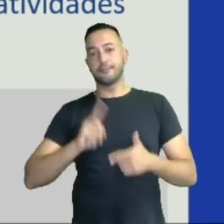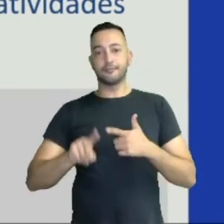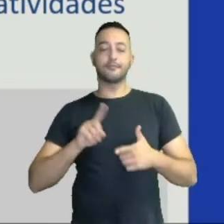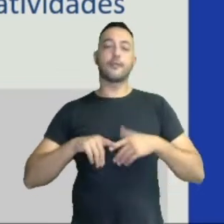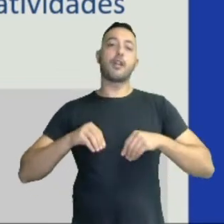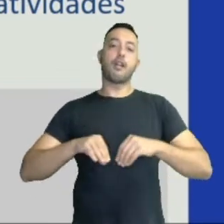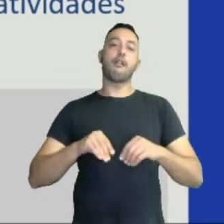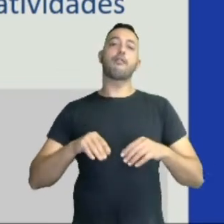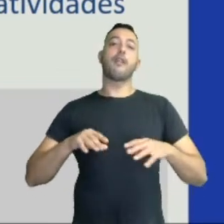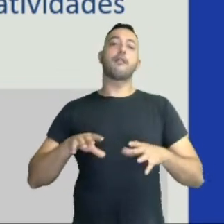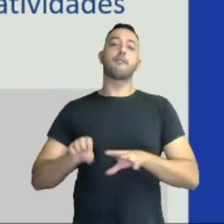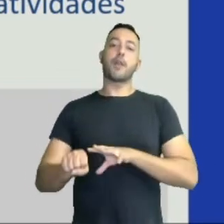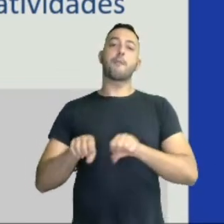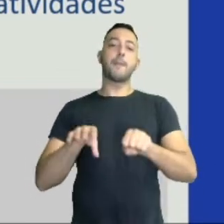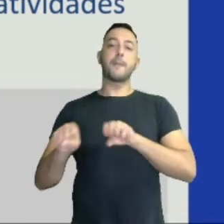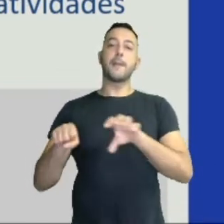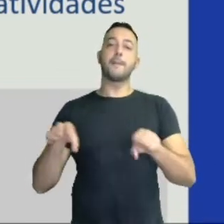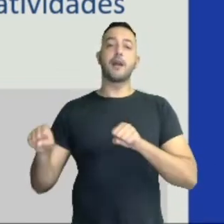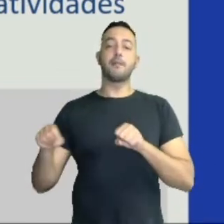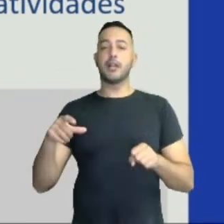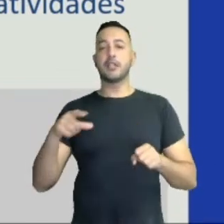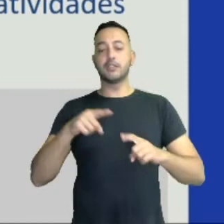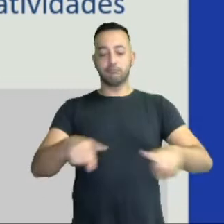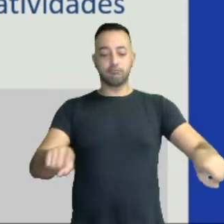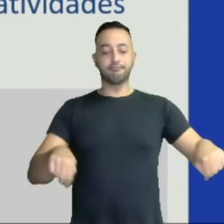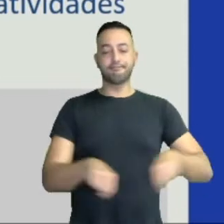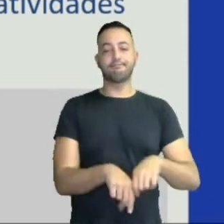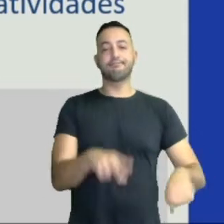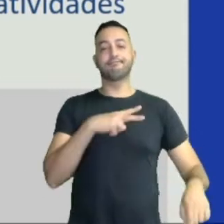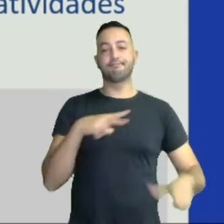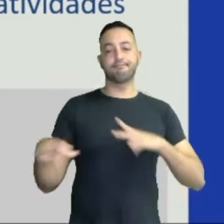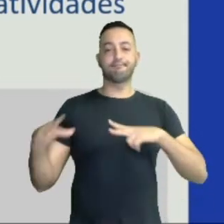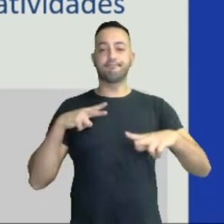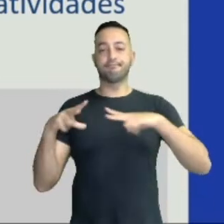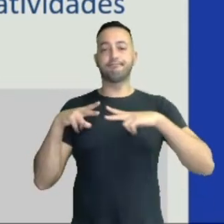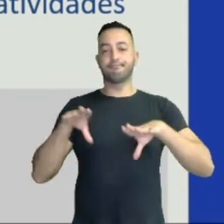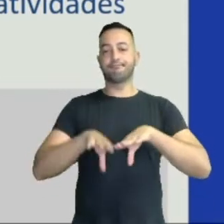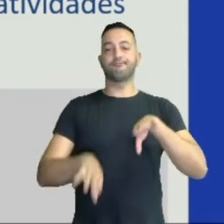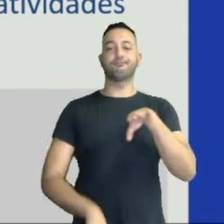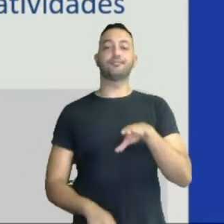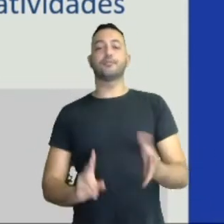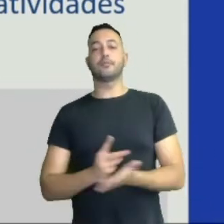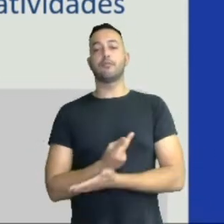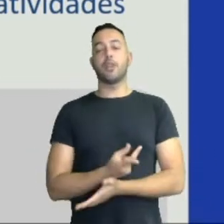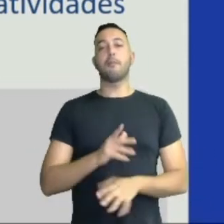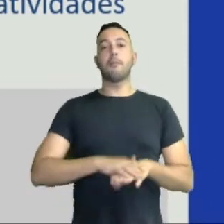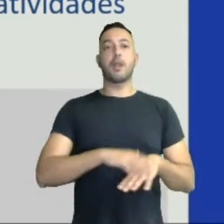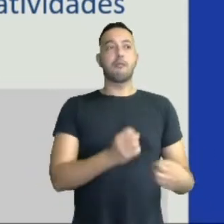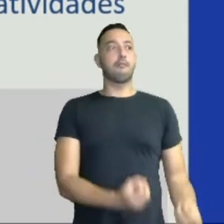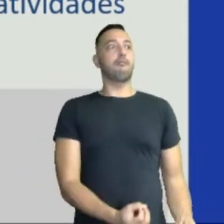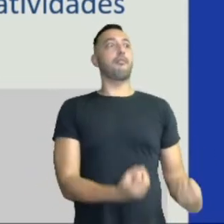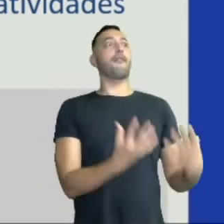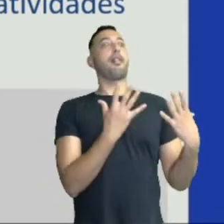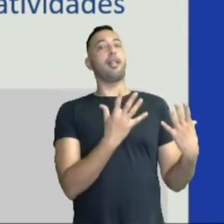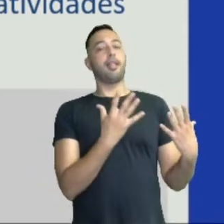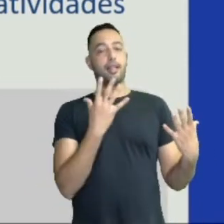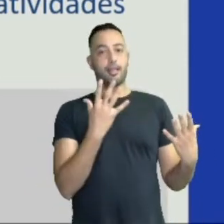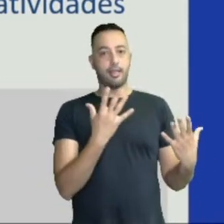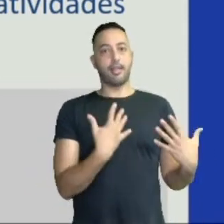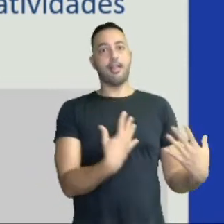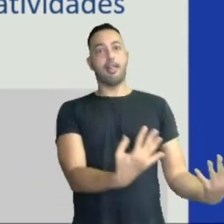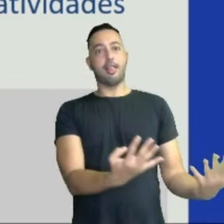aos poucos tornando-se propriedade privada, o que acentuou as desigualdades sociais. As mais férteis ficavam com